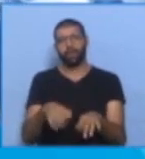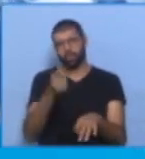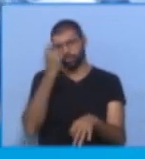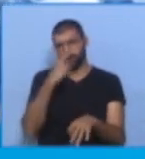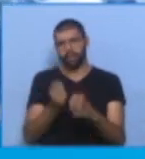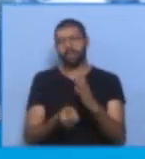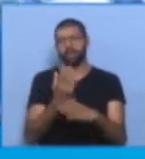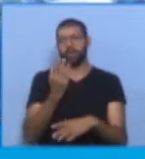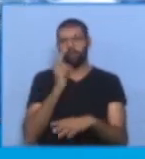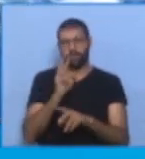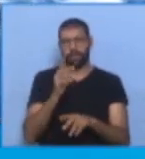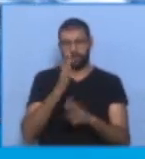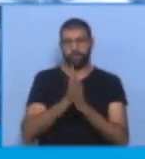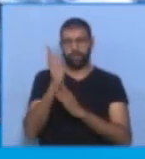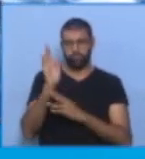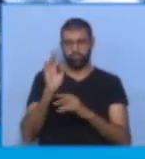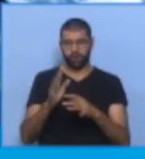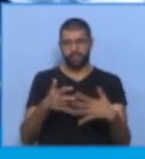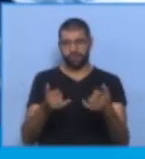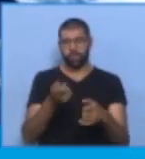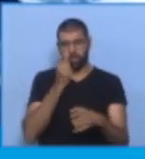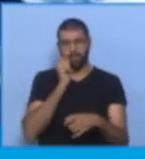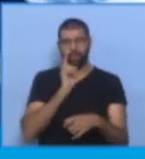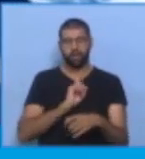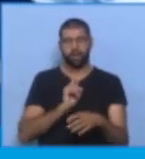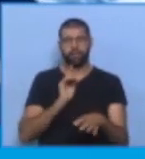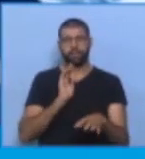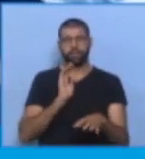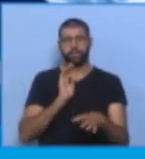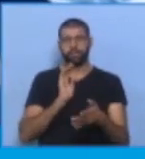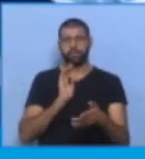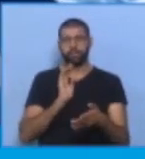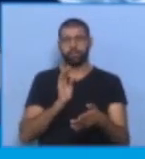Veja, quando Deus, depois de o homem e a mulher terem cometido